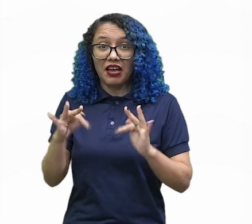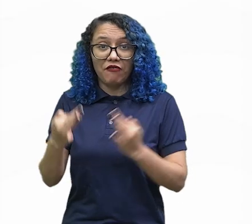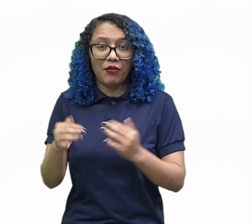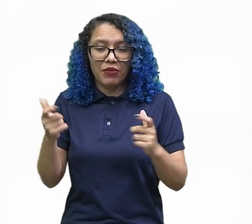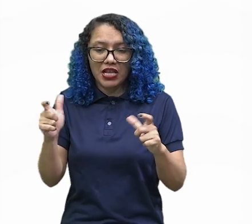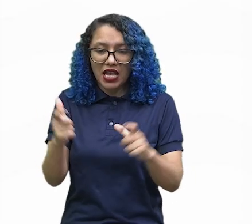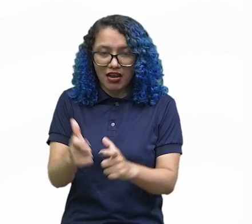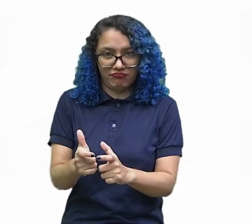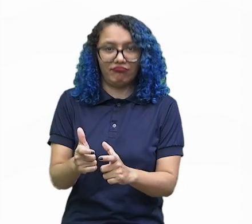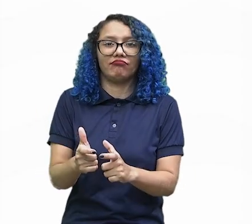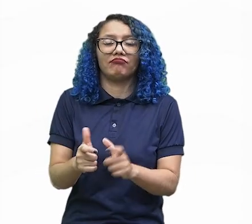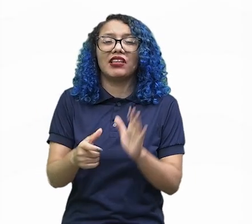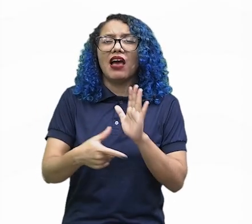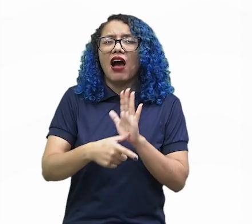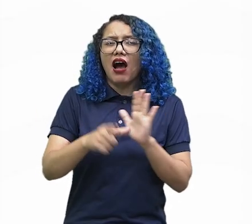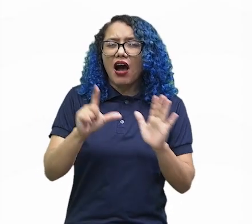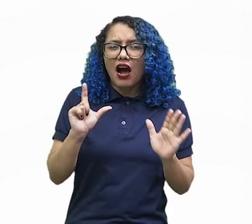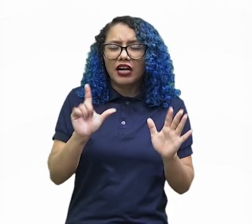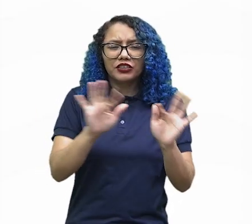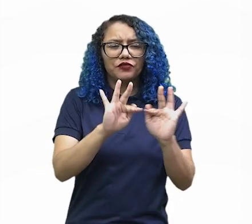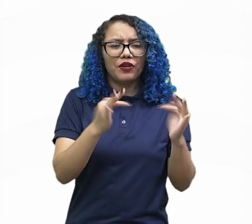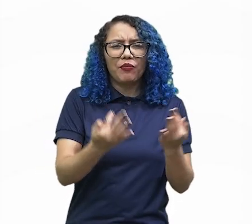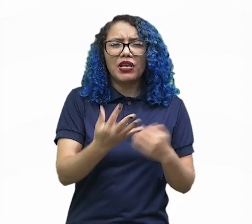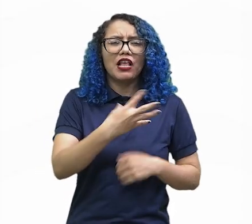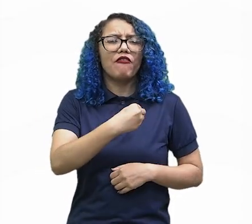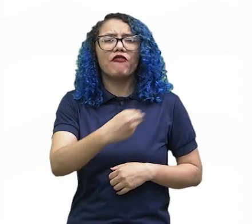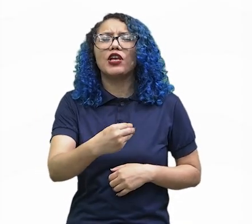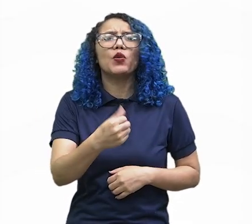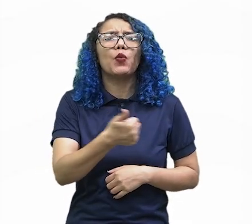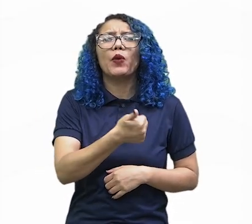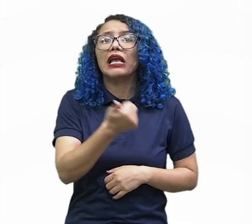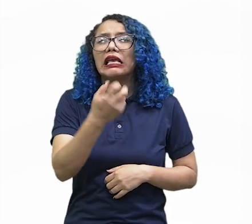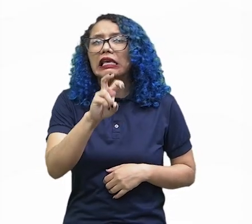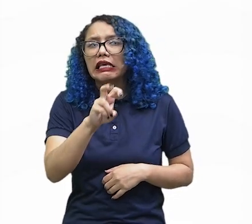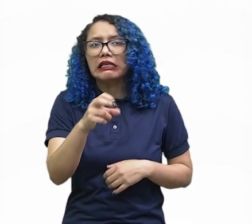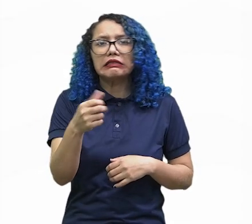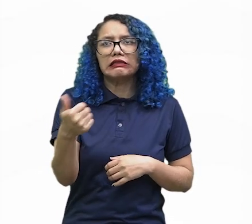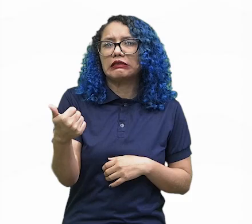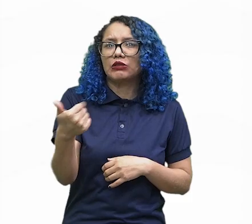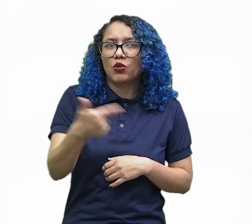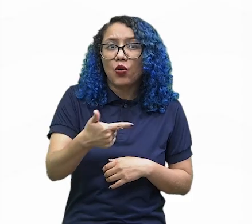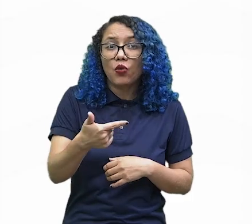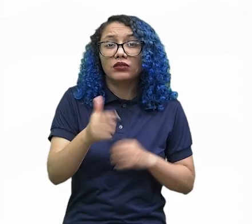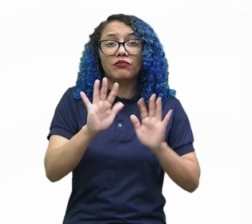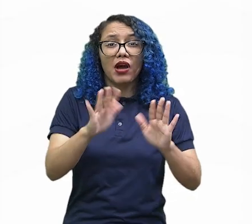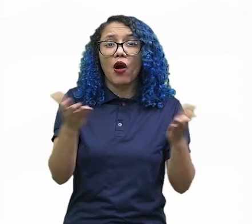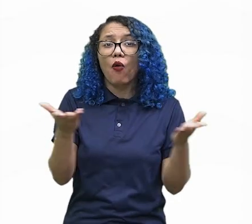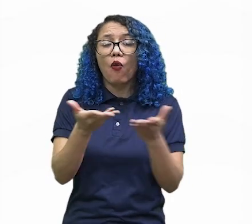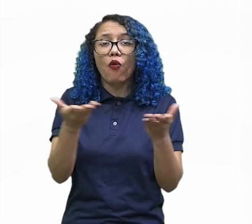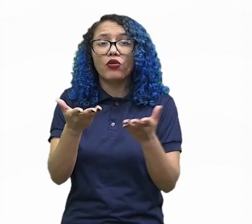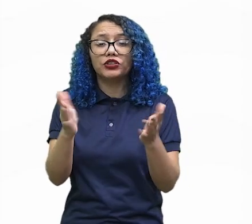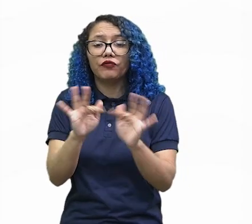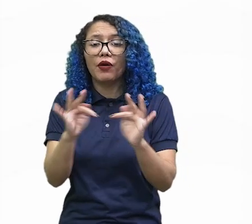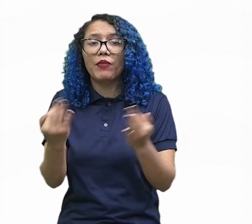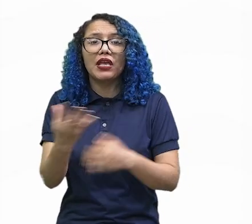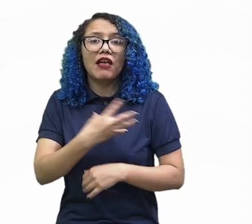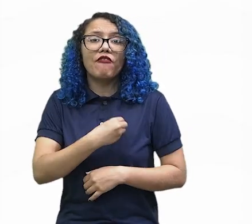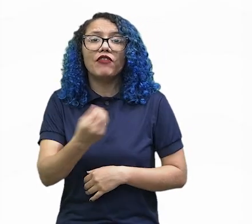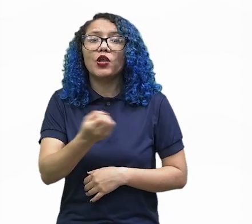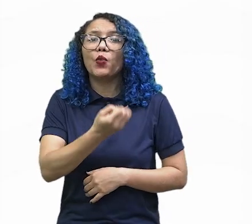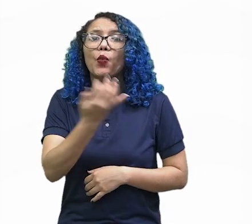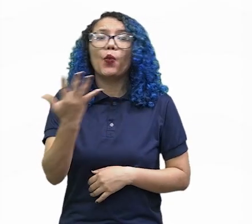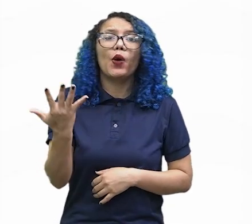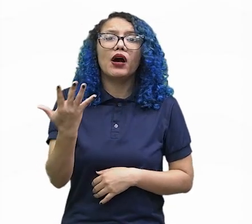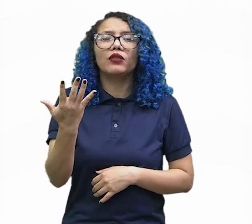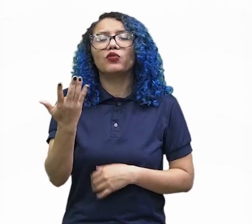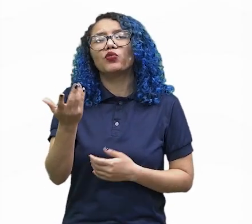essa quantidade. Antigamente tinha-se quê? 15 filhos, 12 filhos, né? E hoje não, a gente observa que as pessoas elas estão tendo